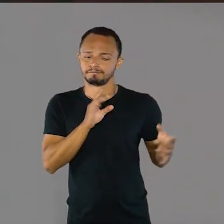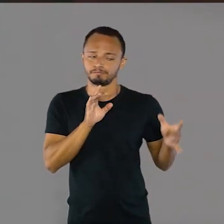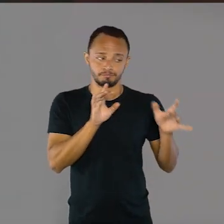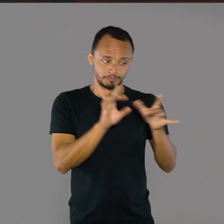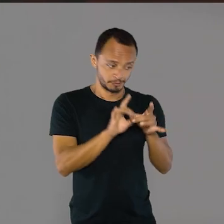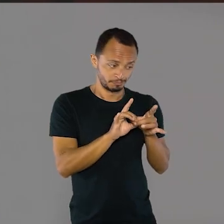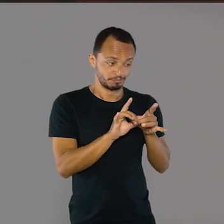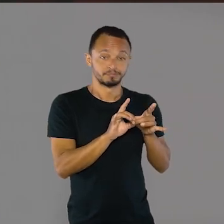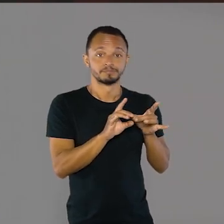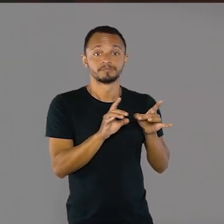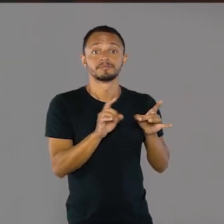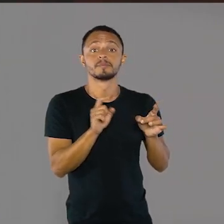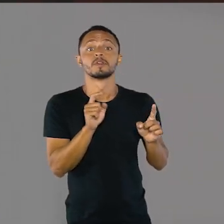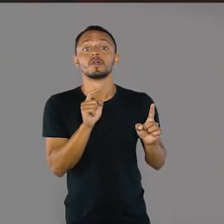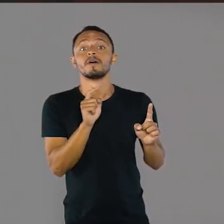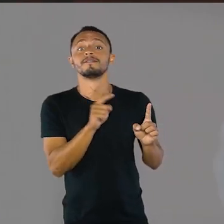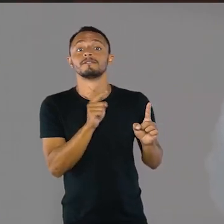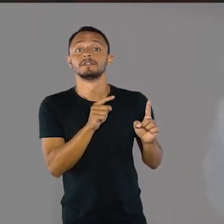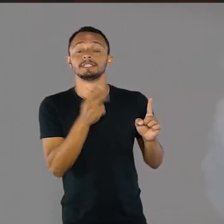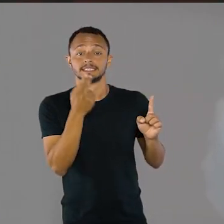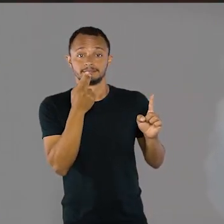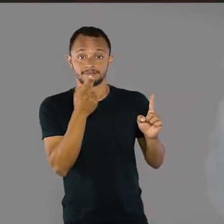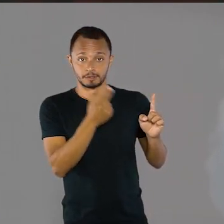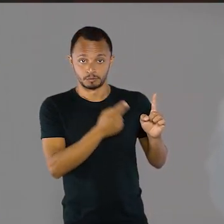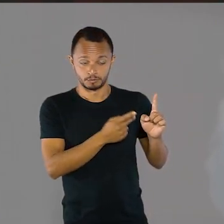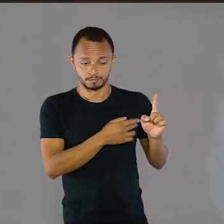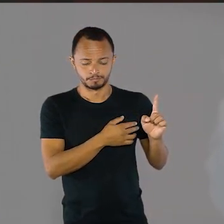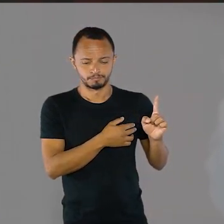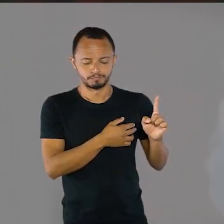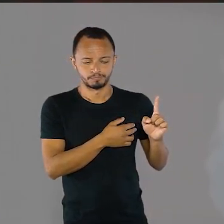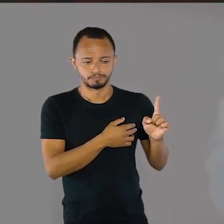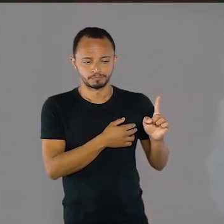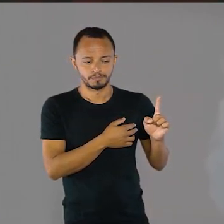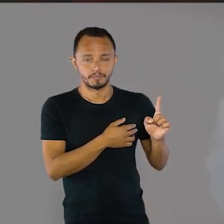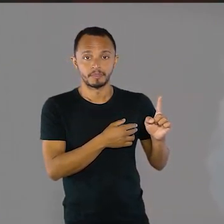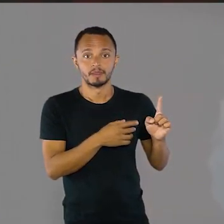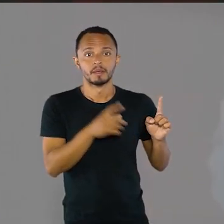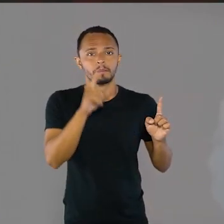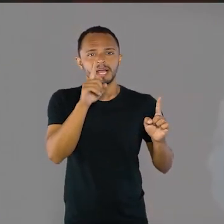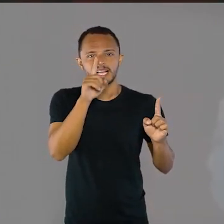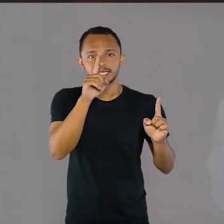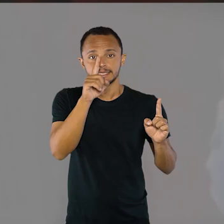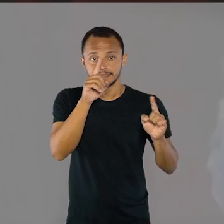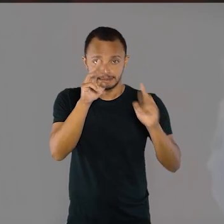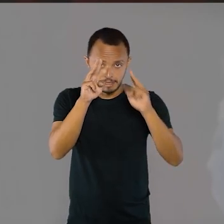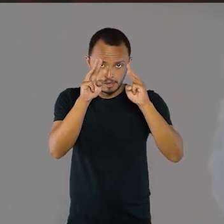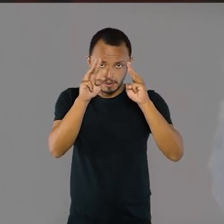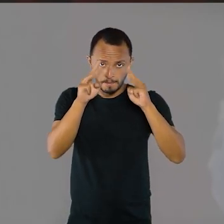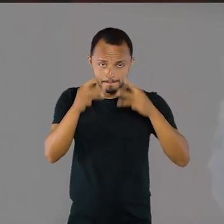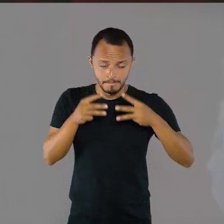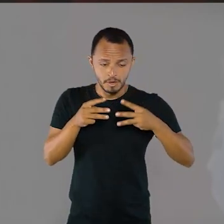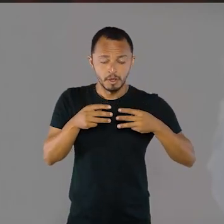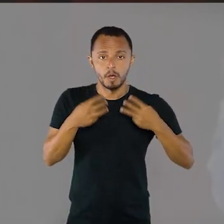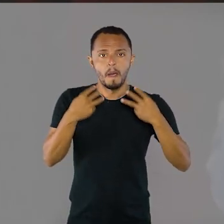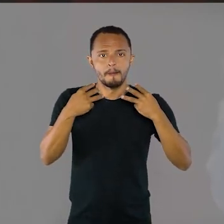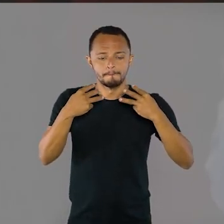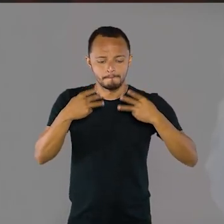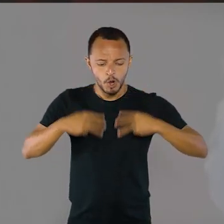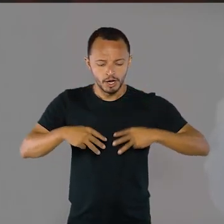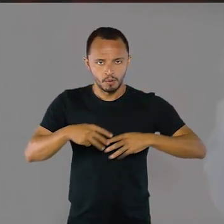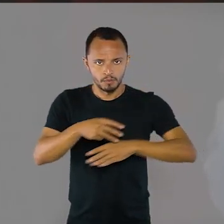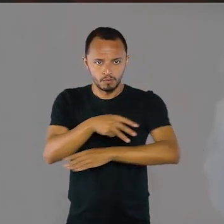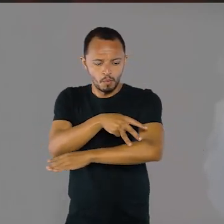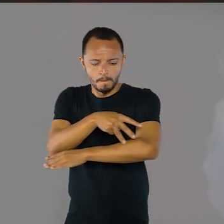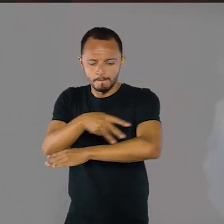Você falou agora há pouco em uma crise moral. E é extremamente